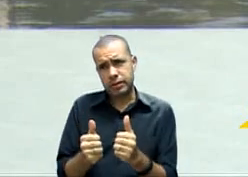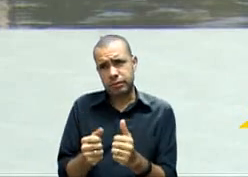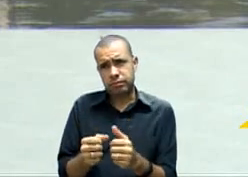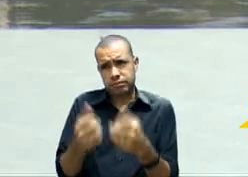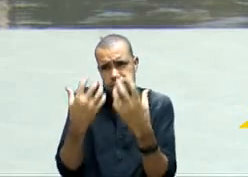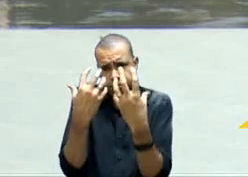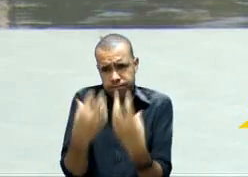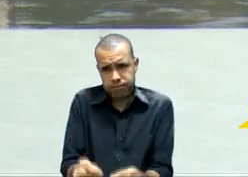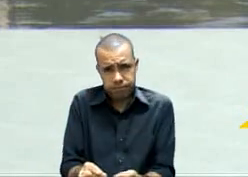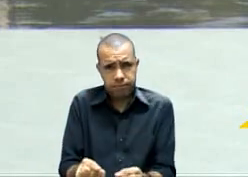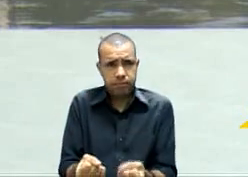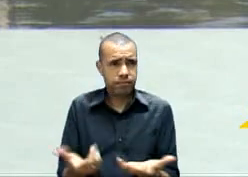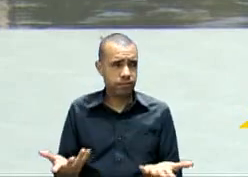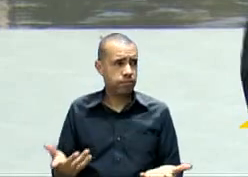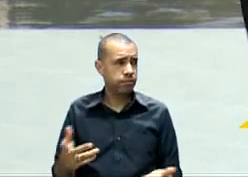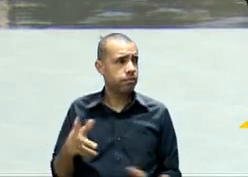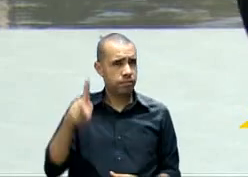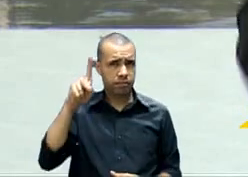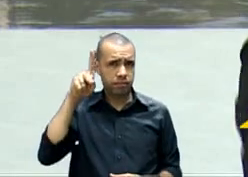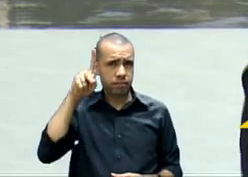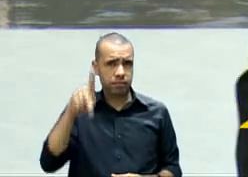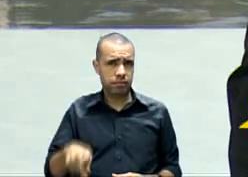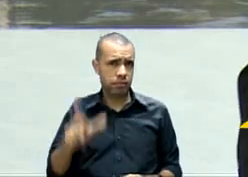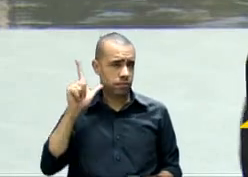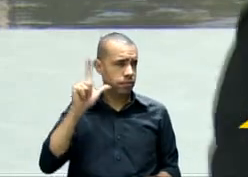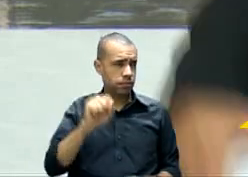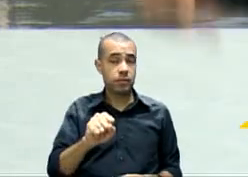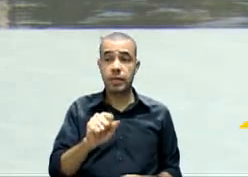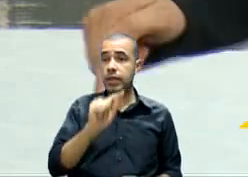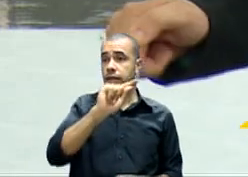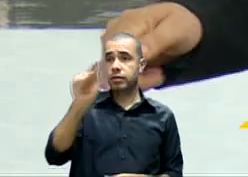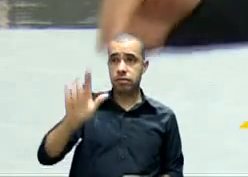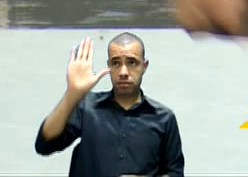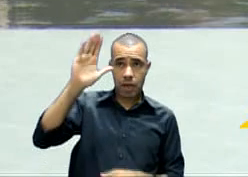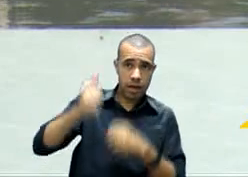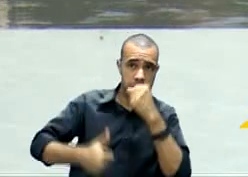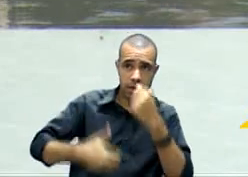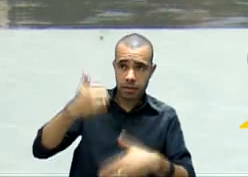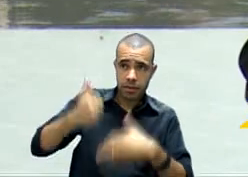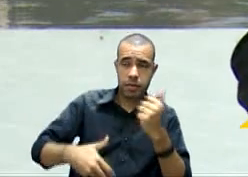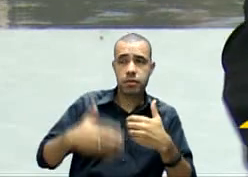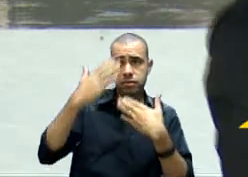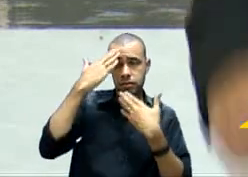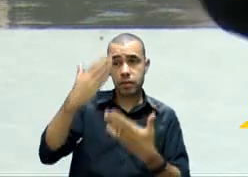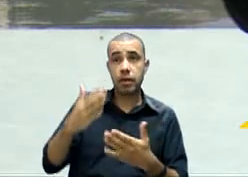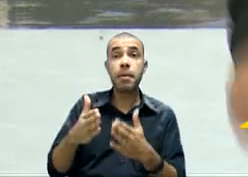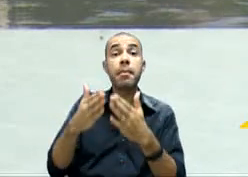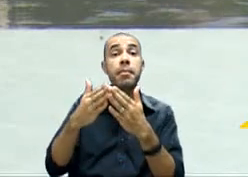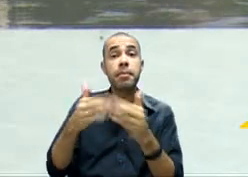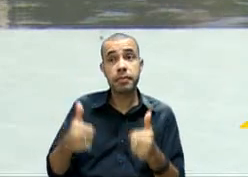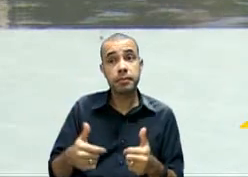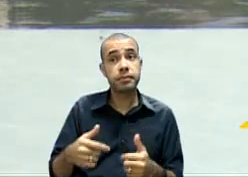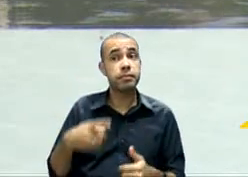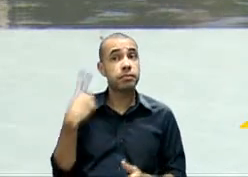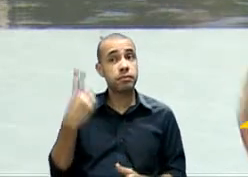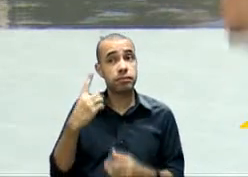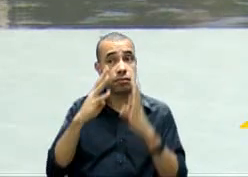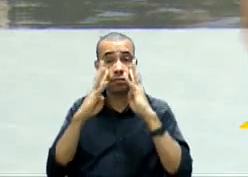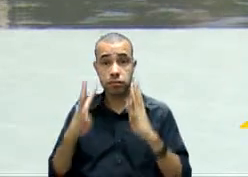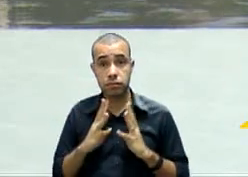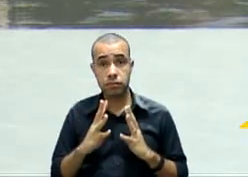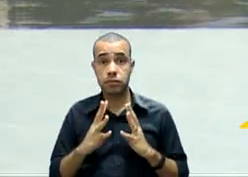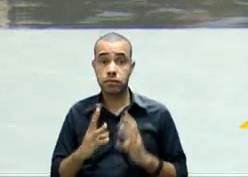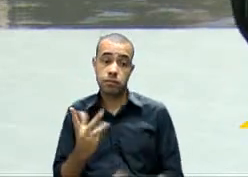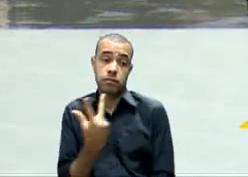Presidente Luiz Santos, em exercício, agradeço a todos que comentaram e peço atenção dos deputados da região, porque vacina para as crianças e